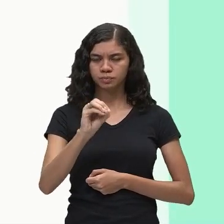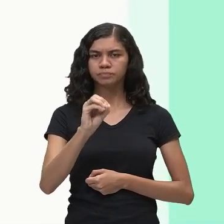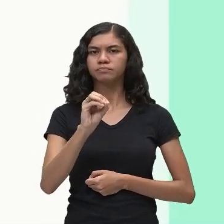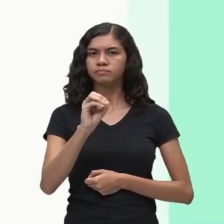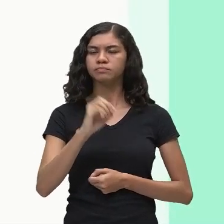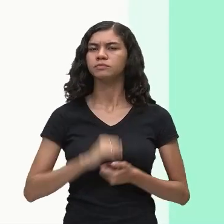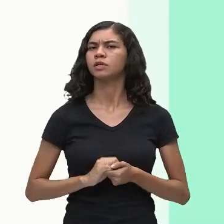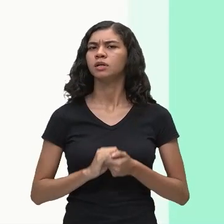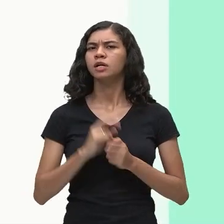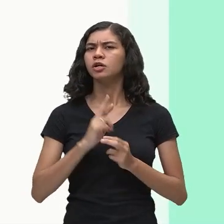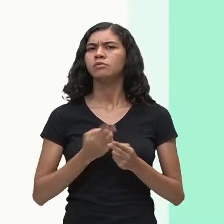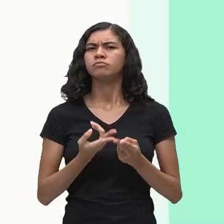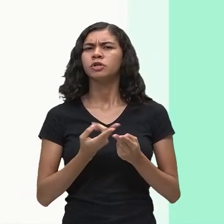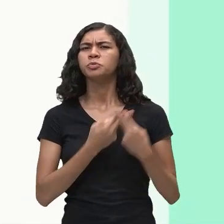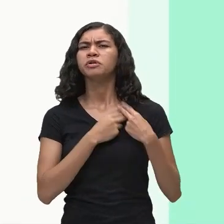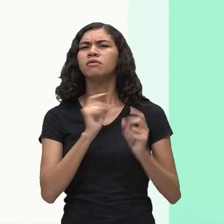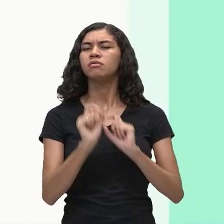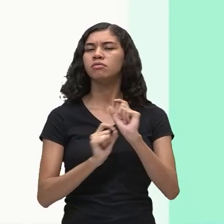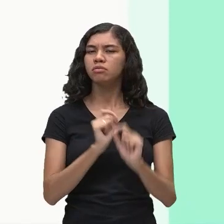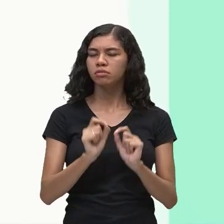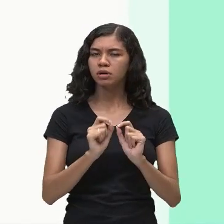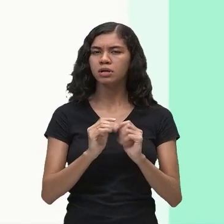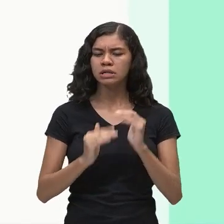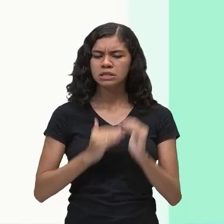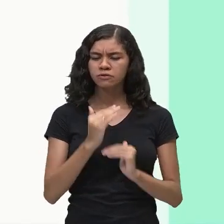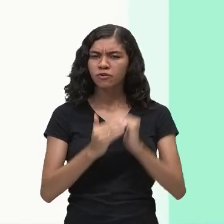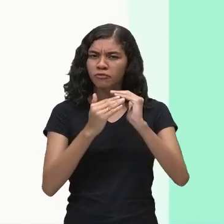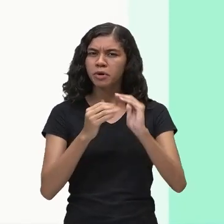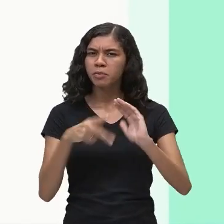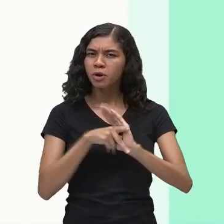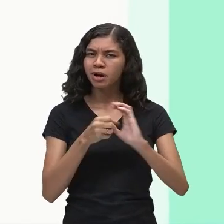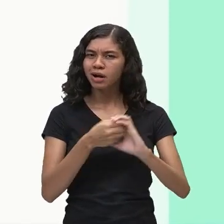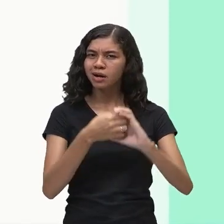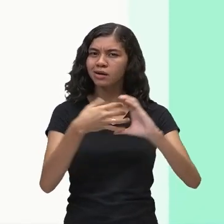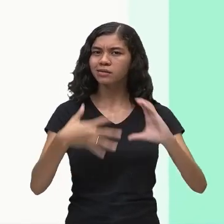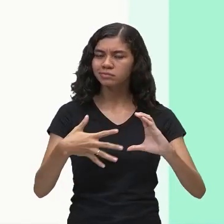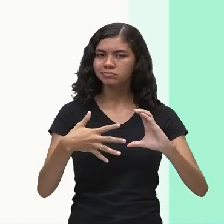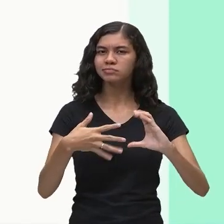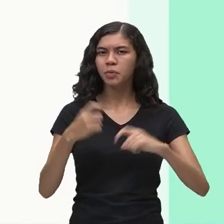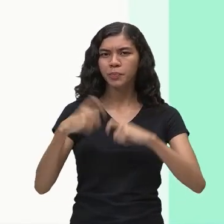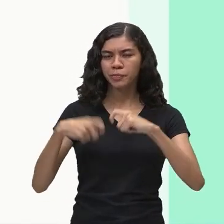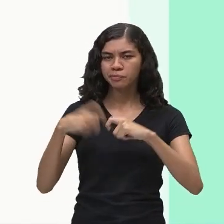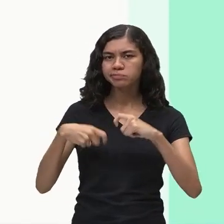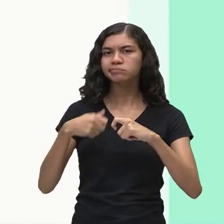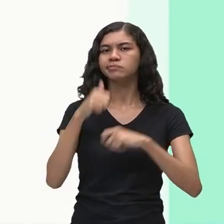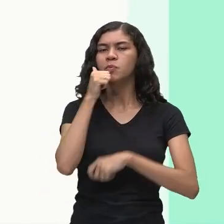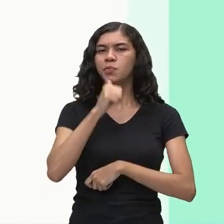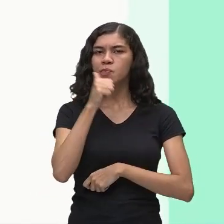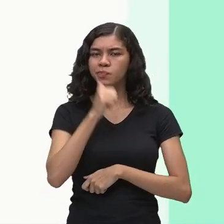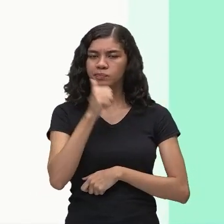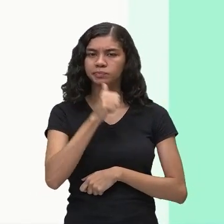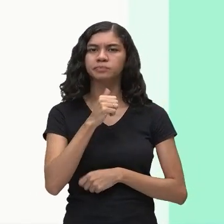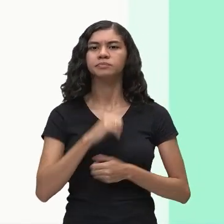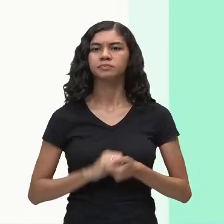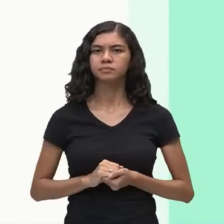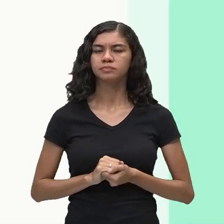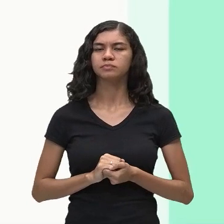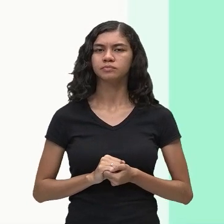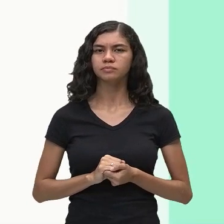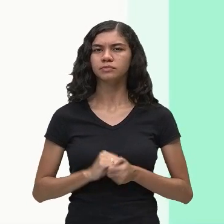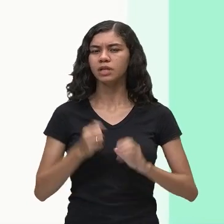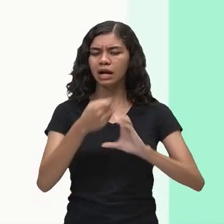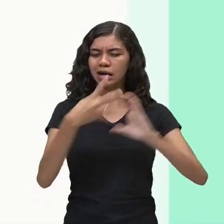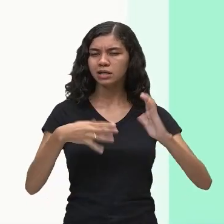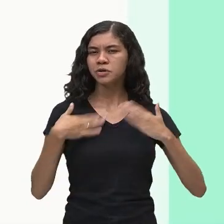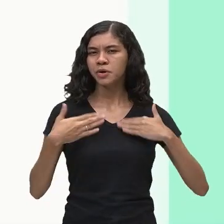ele é responsável pelo desenvolvimento das características sexuais secundárias femininas, as características de mulher, né,